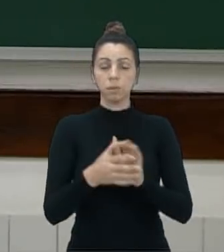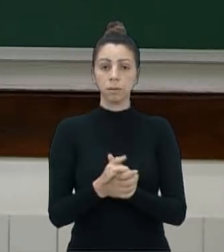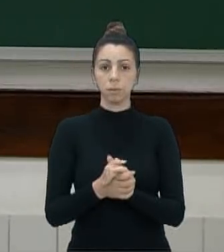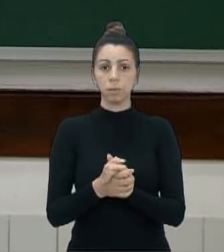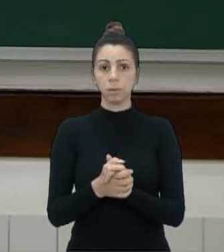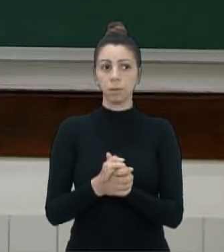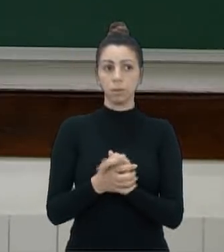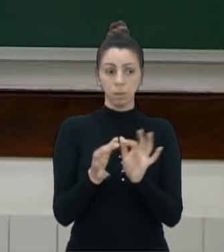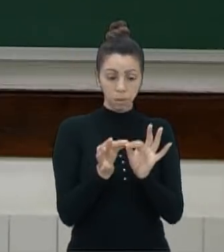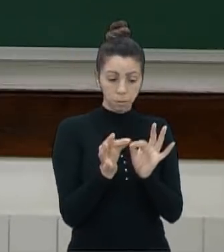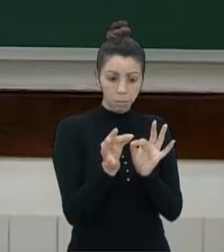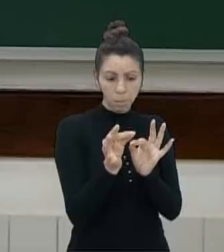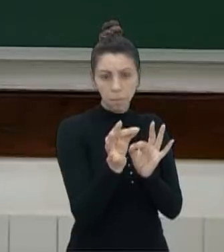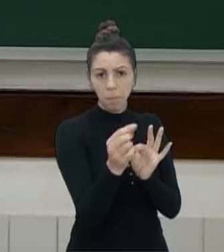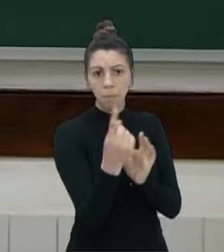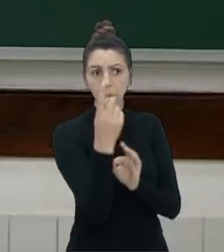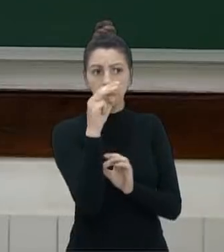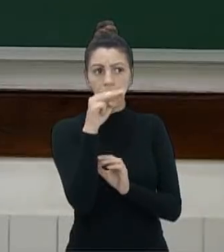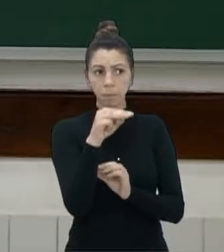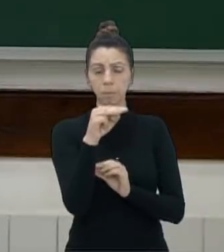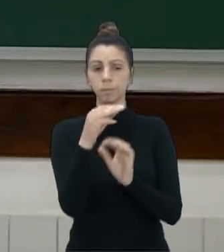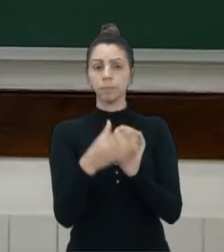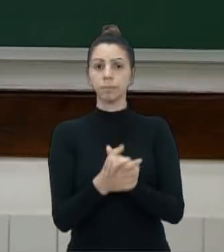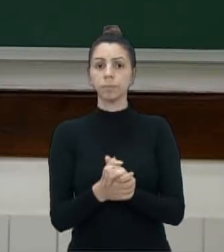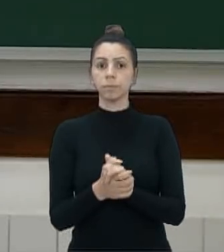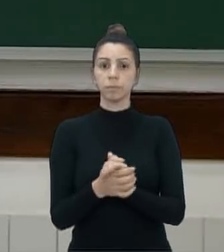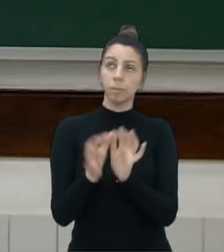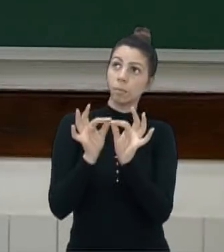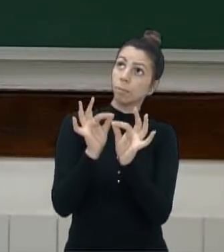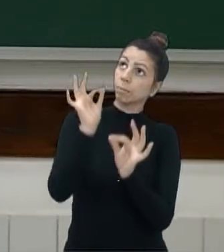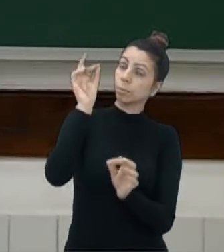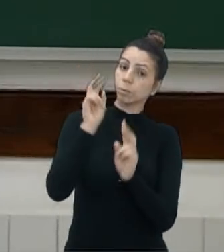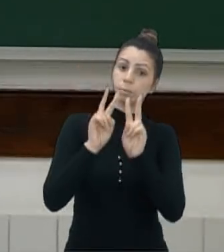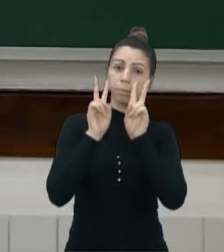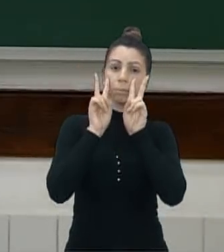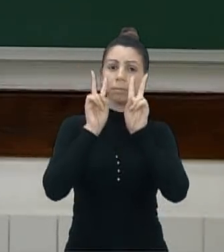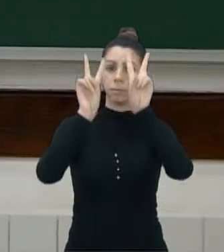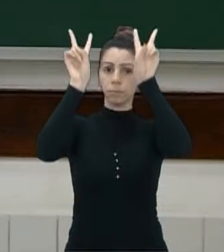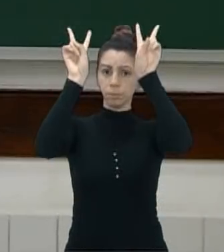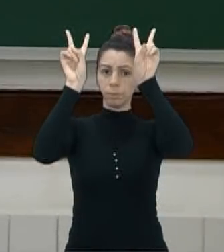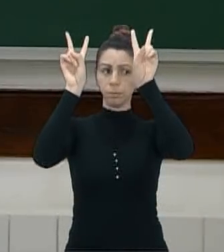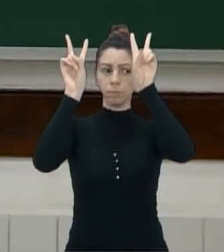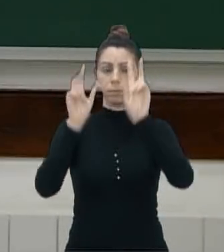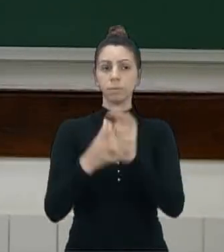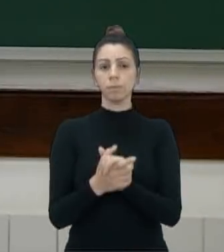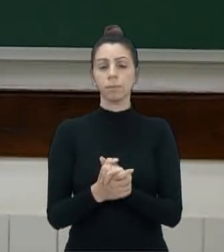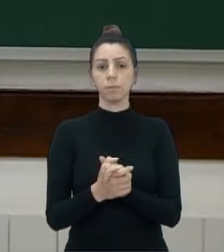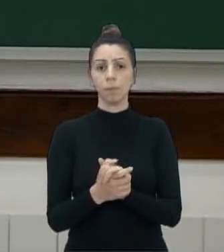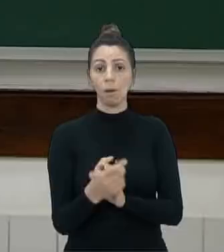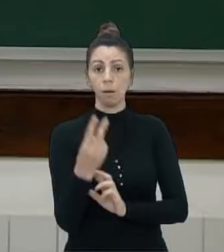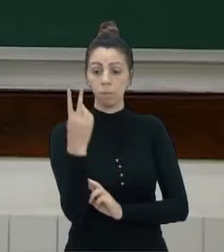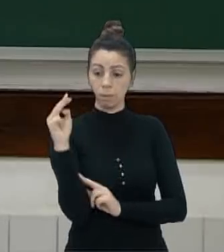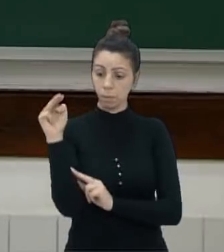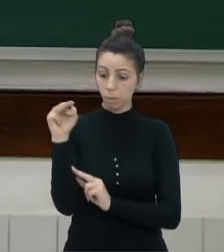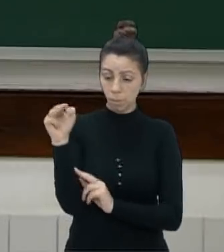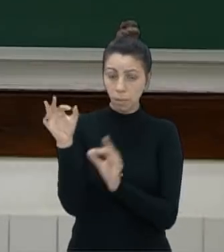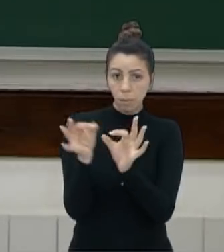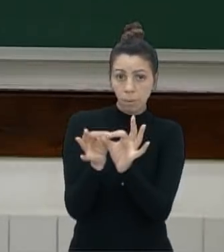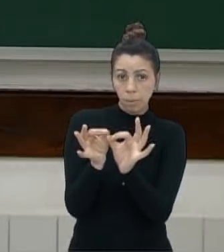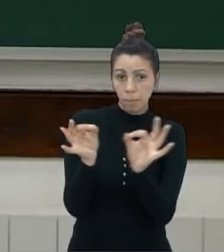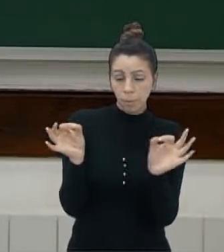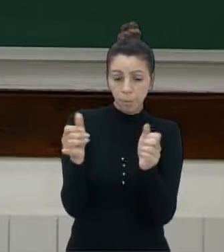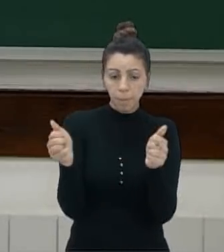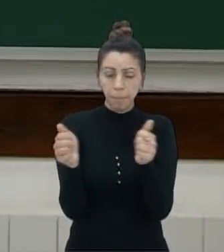da parede, próximo à cabeceira da cama, é a parte onde ele estava olhando no teto. E 2 metros da parede próximo à lateral